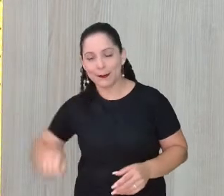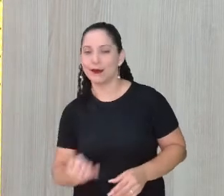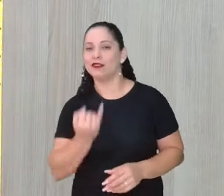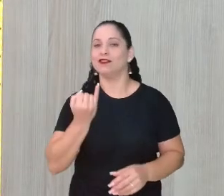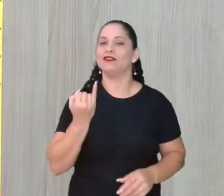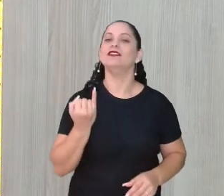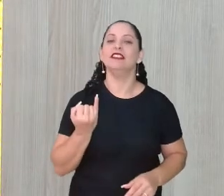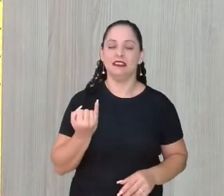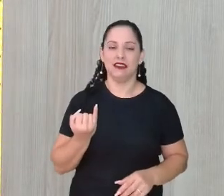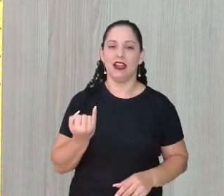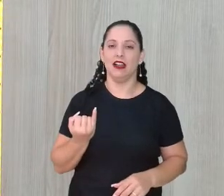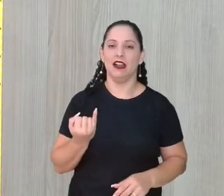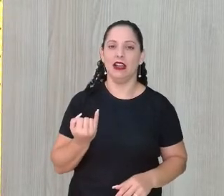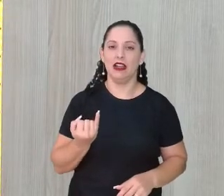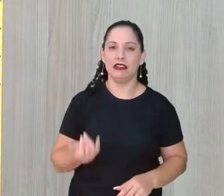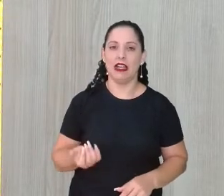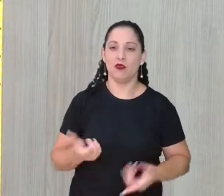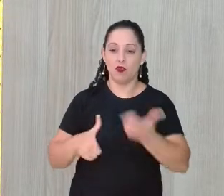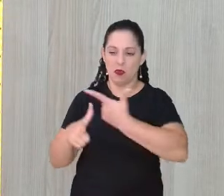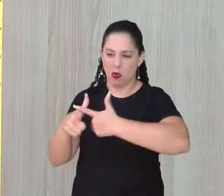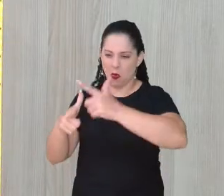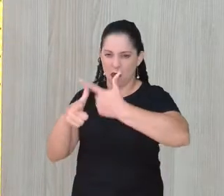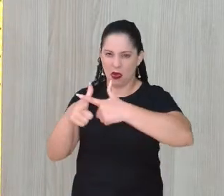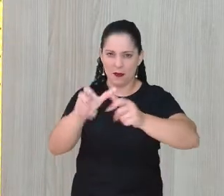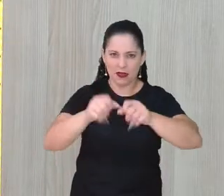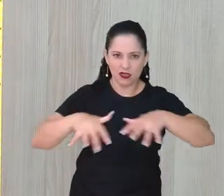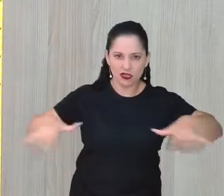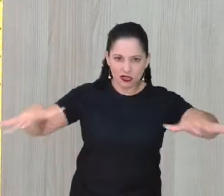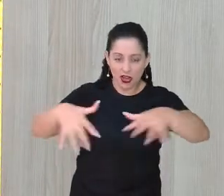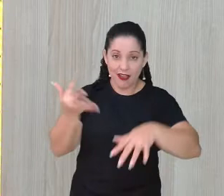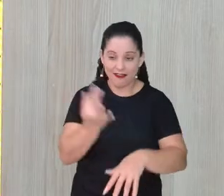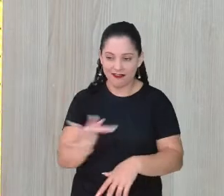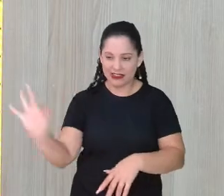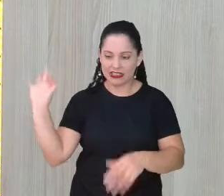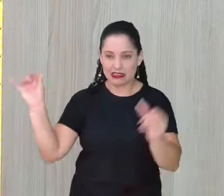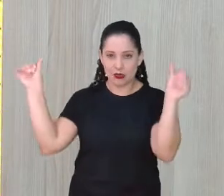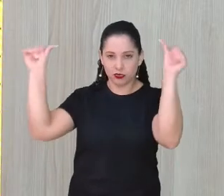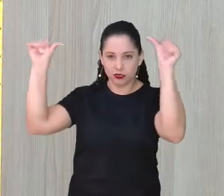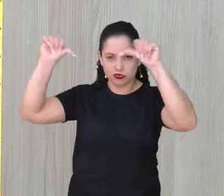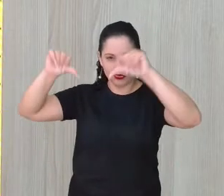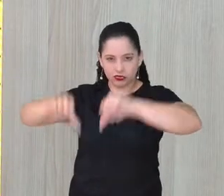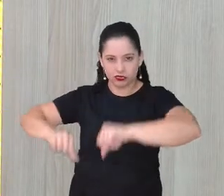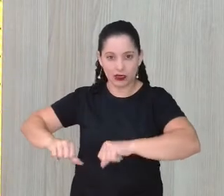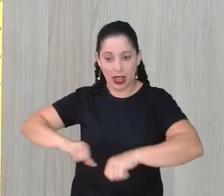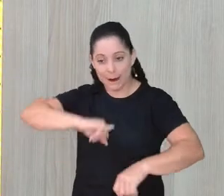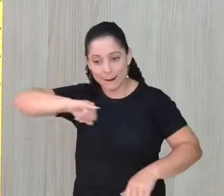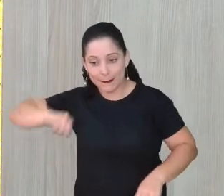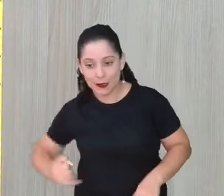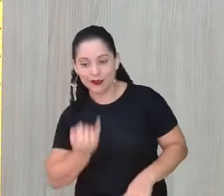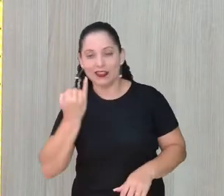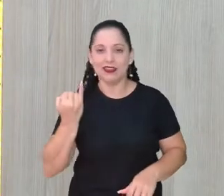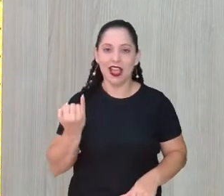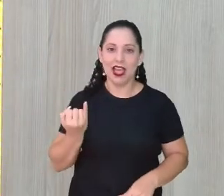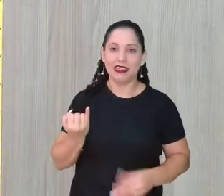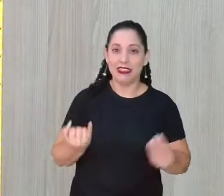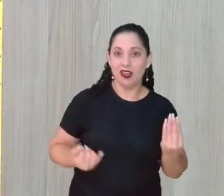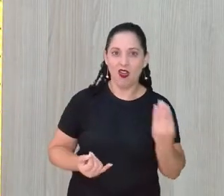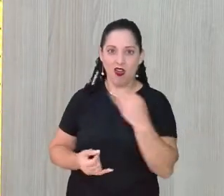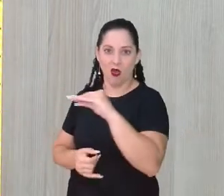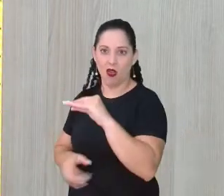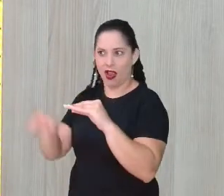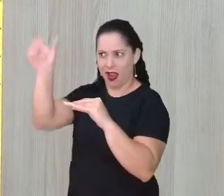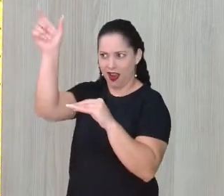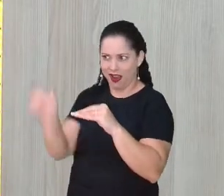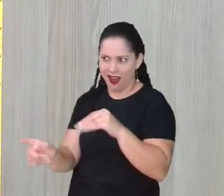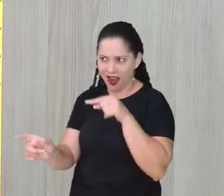de calamidade, né, que vivia a França e emplacar ali uma pessoa que fosse mais